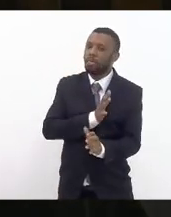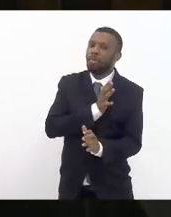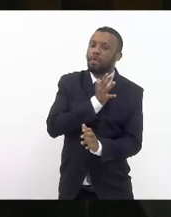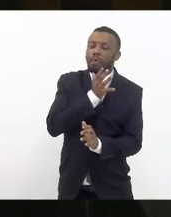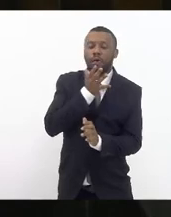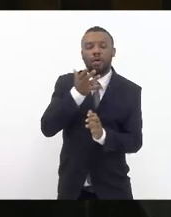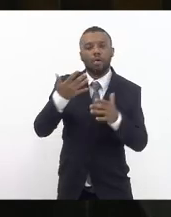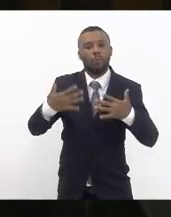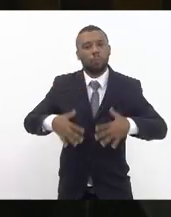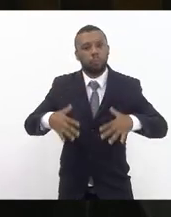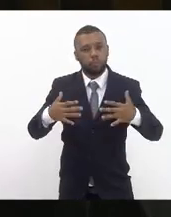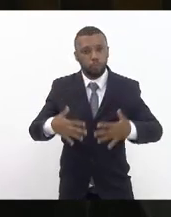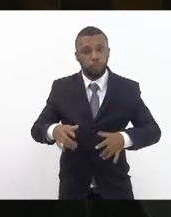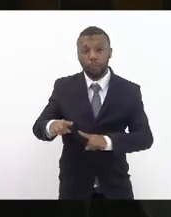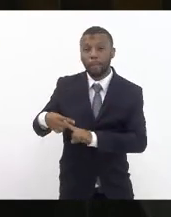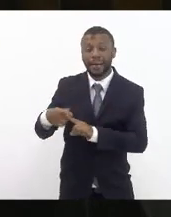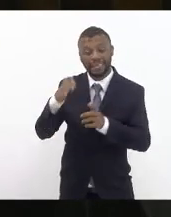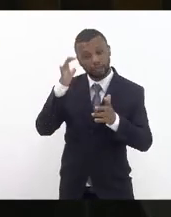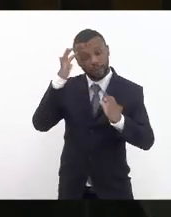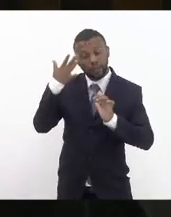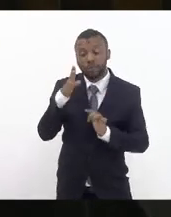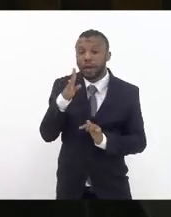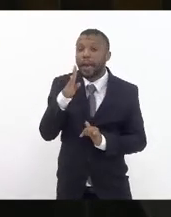e situação de emergência.